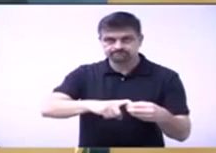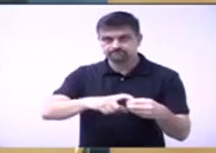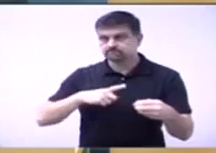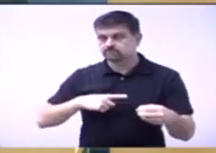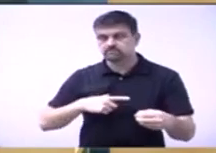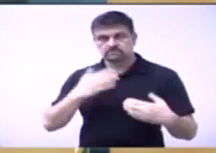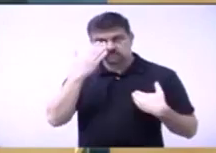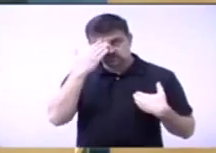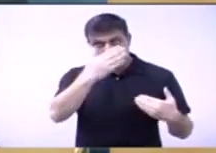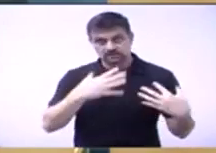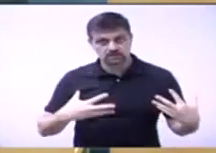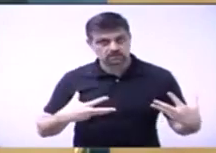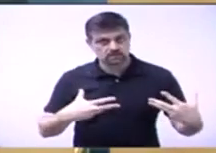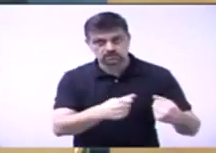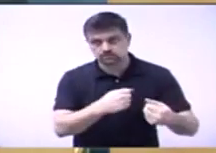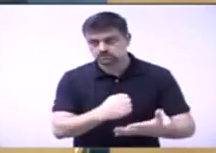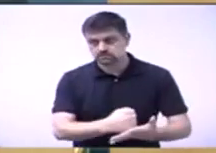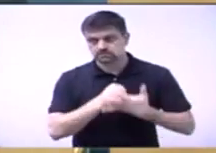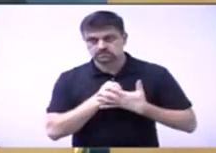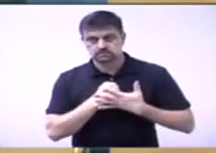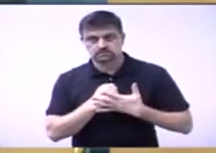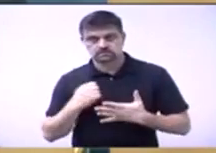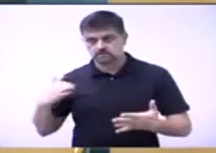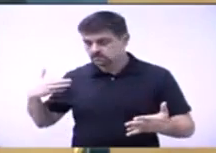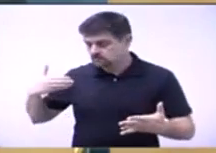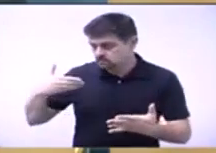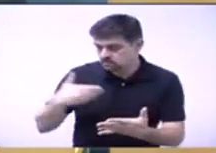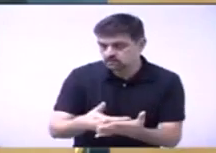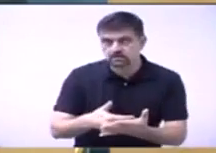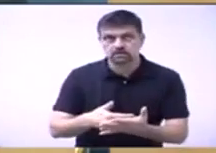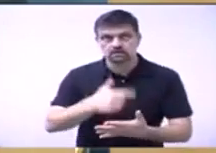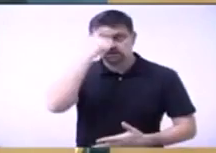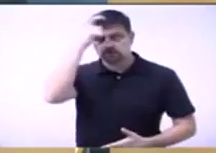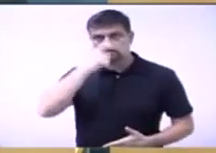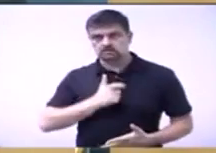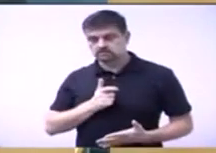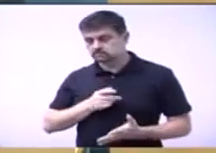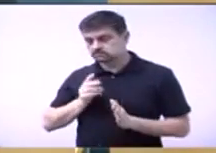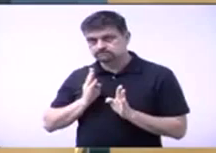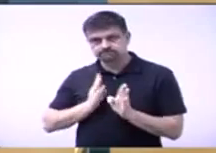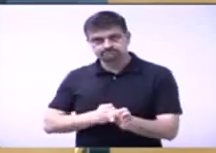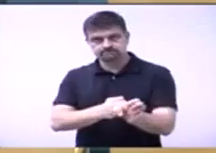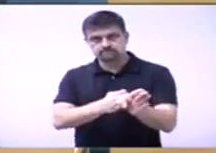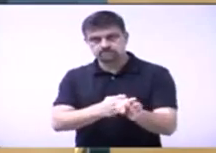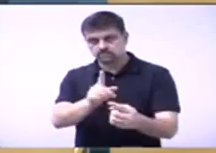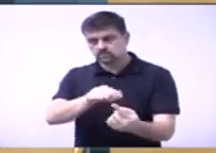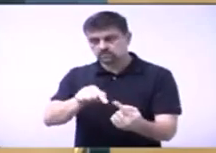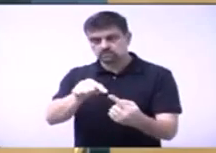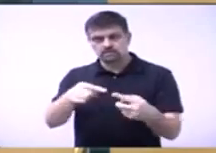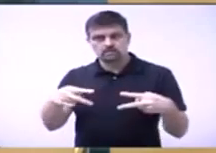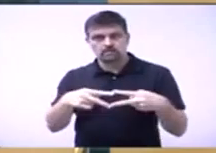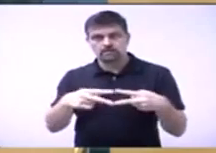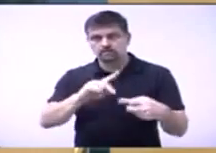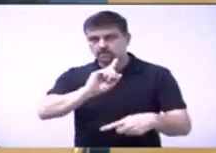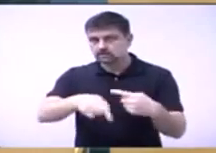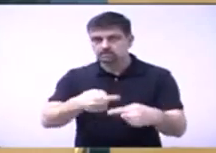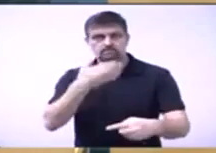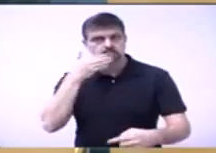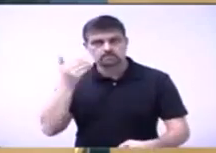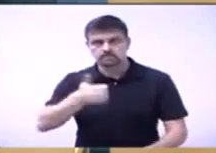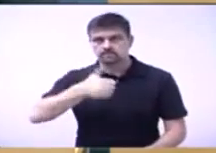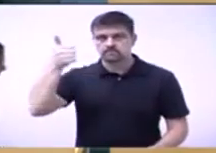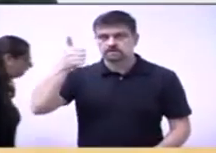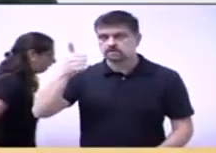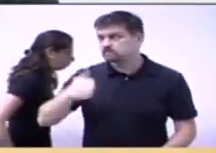que me ajudaram até hoje, e vamos em frente para cada vez mais fazer uma Paulínia melhor. Obrigado a todos.